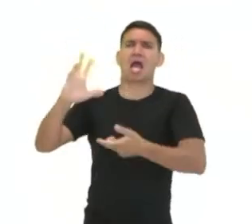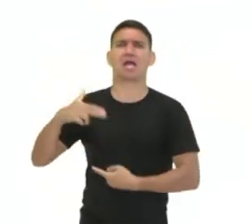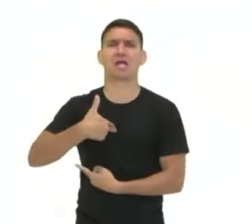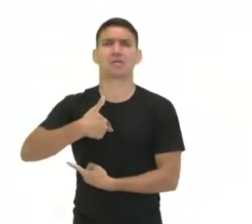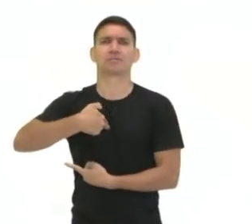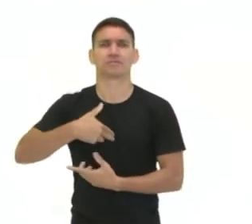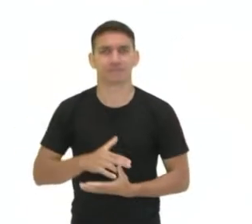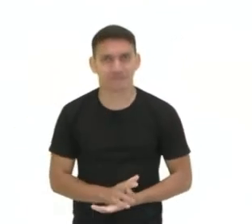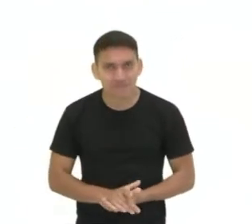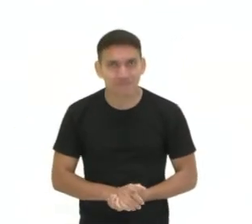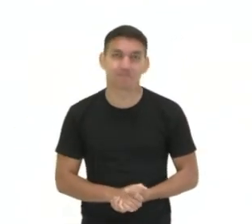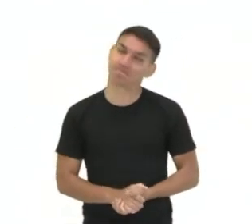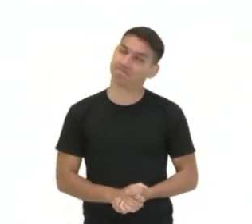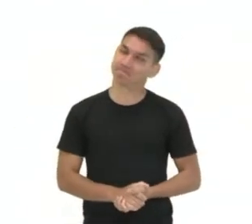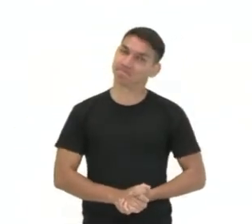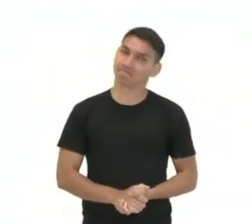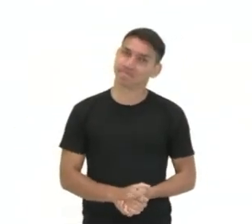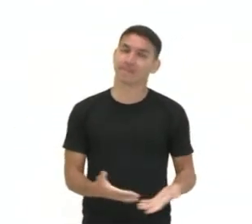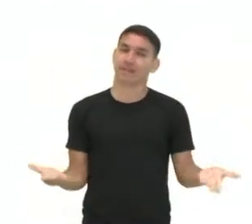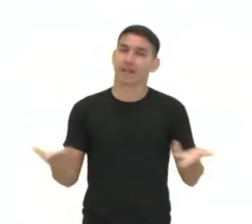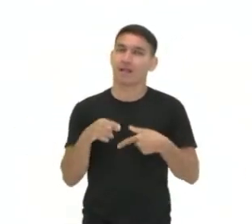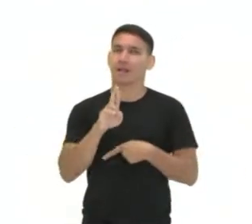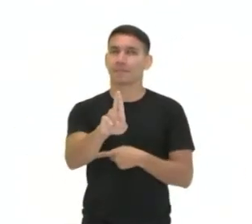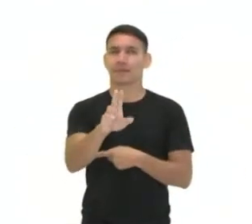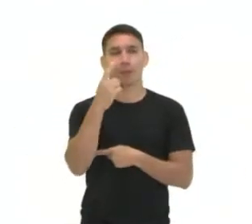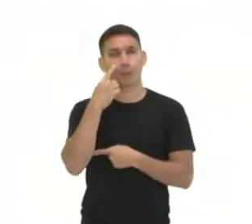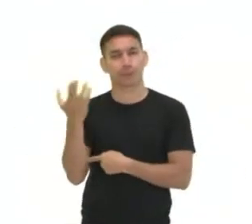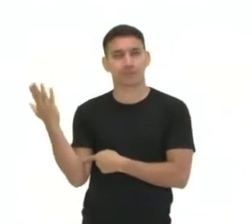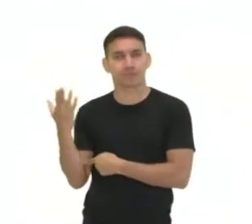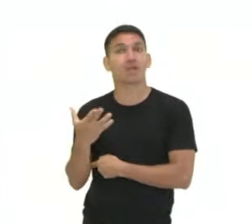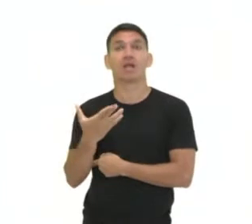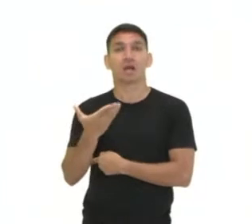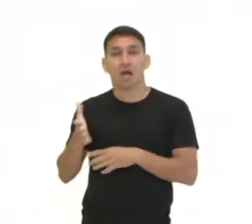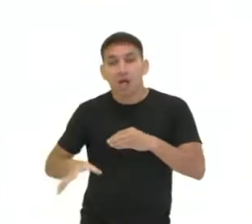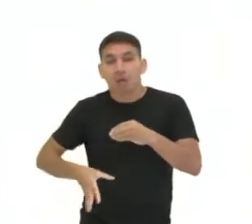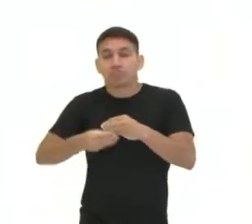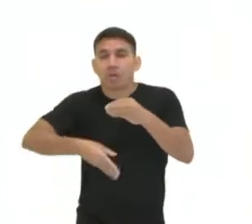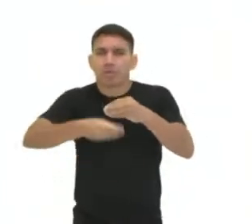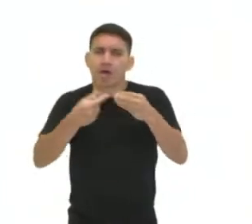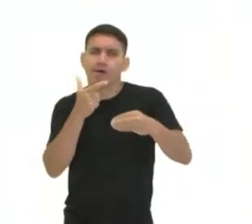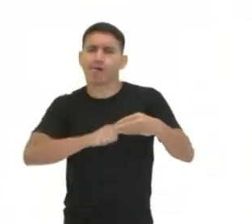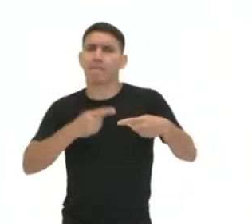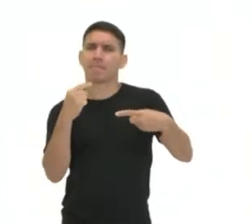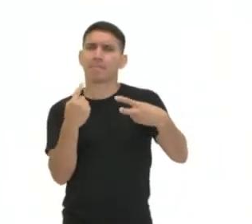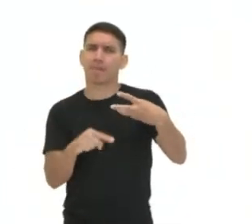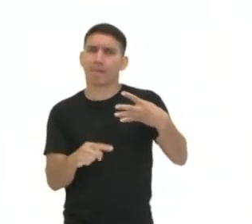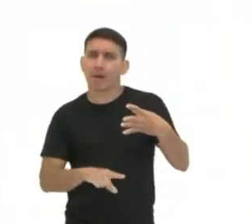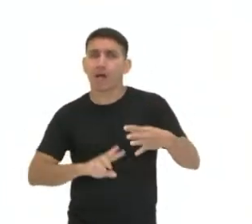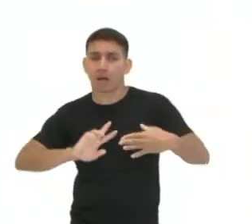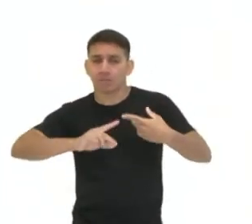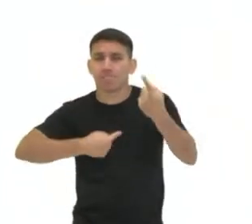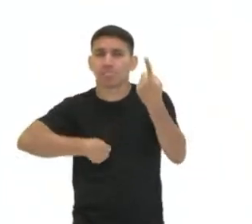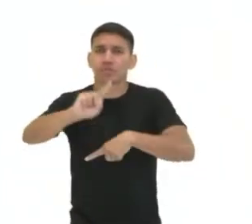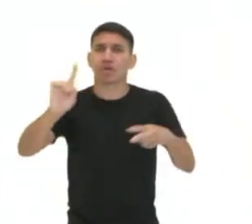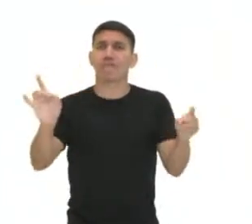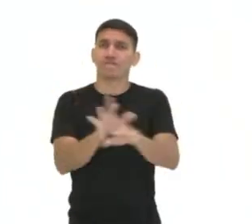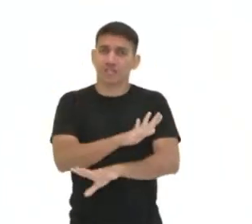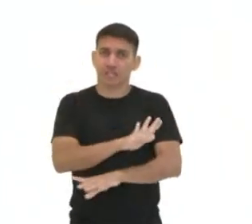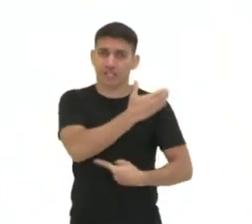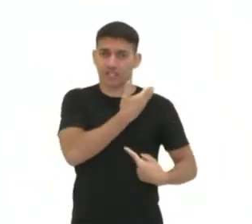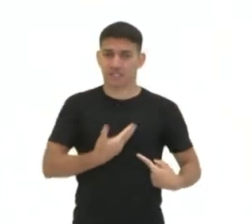Getúlio"? Certo. Respondendo isso, então, contribuíram para o fim do Estado Novo a participação vitoriosa da